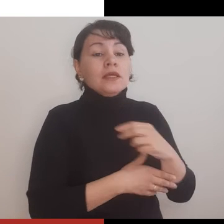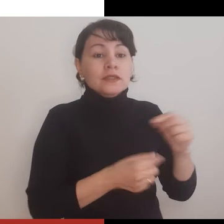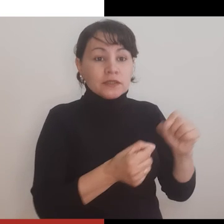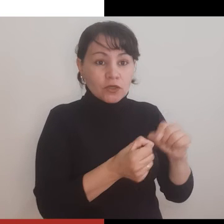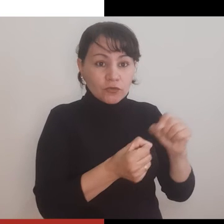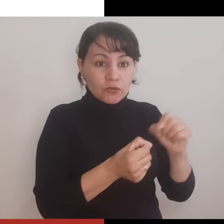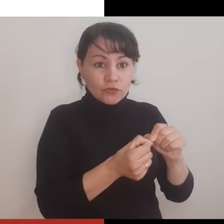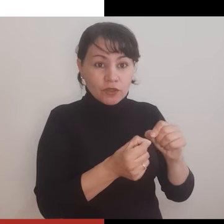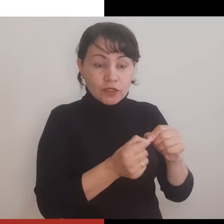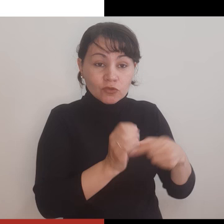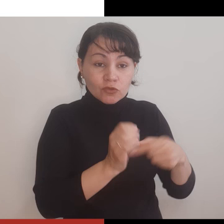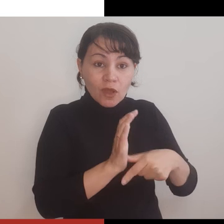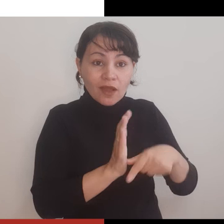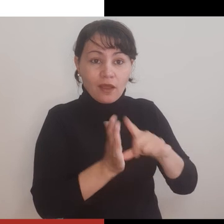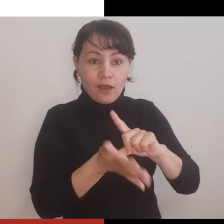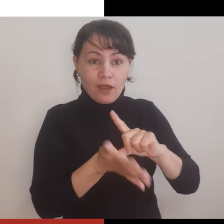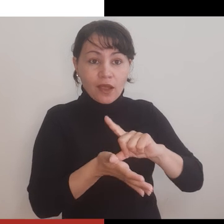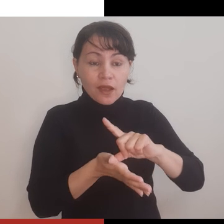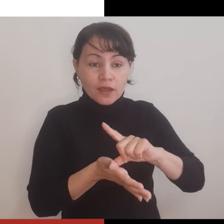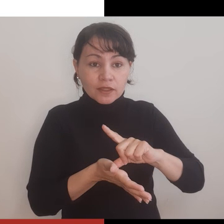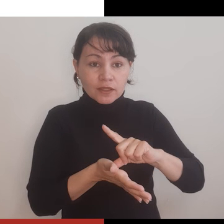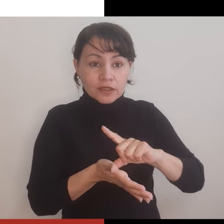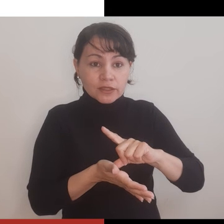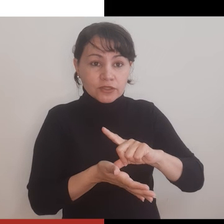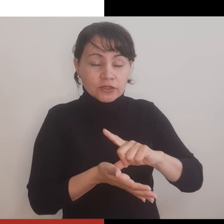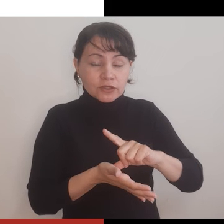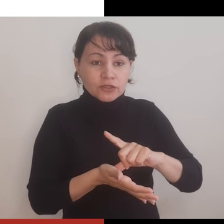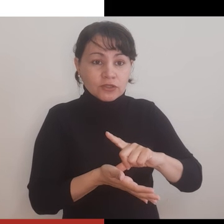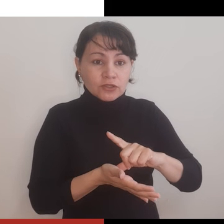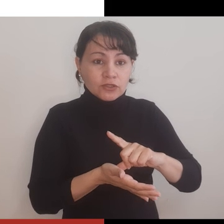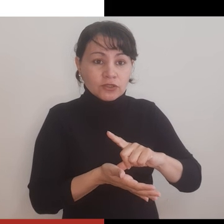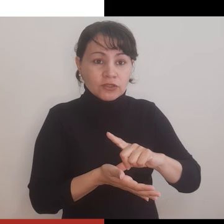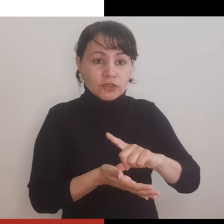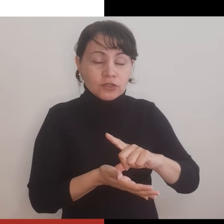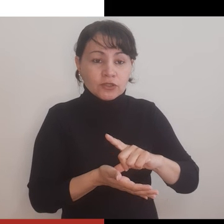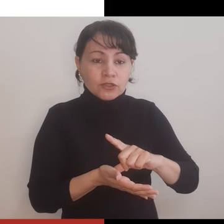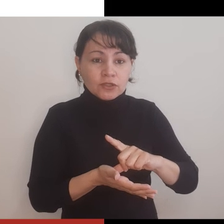implementados antes da